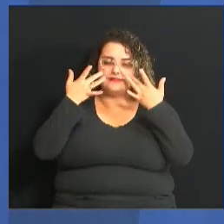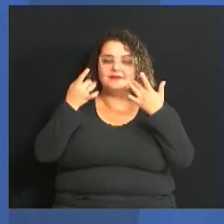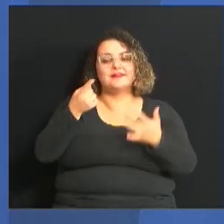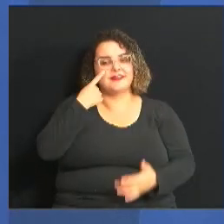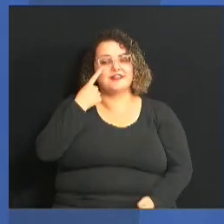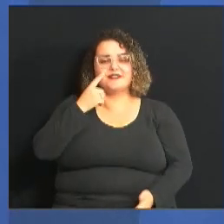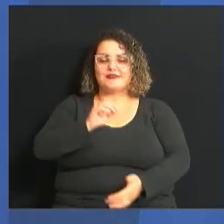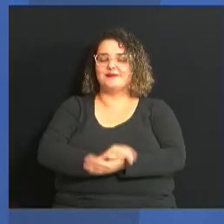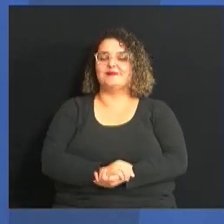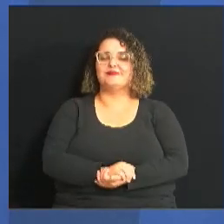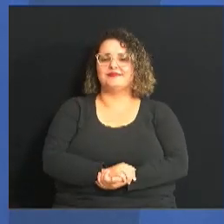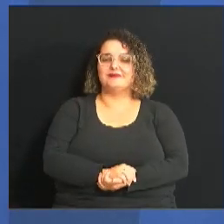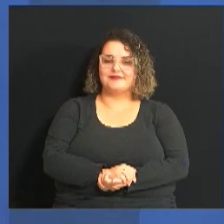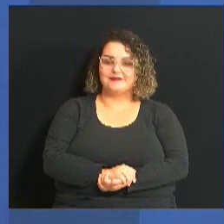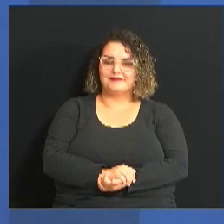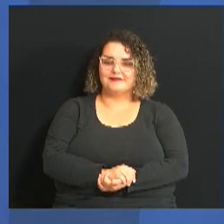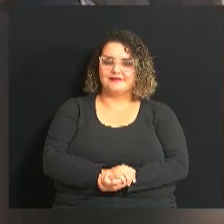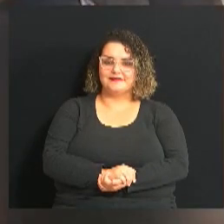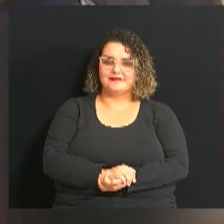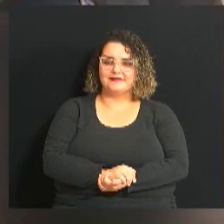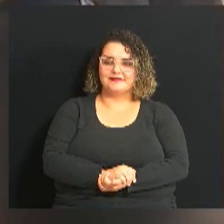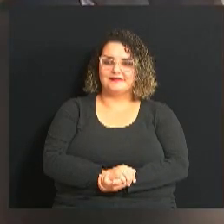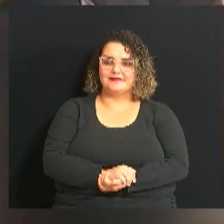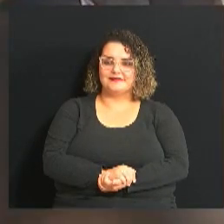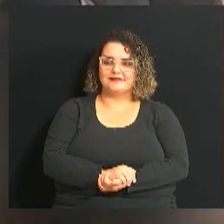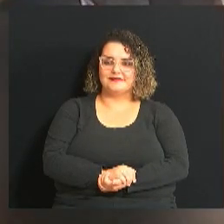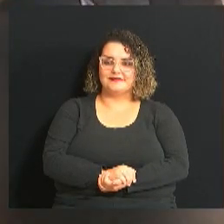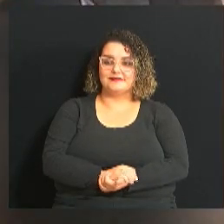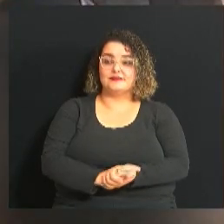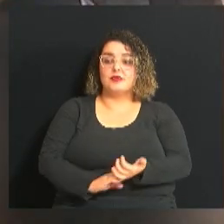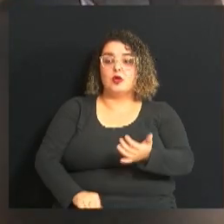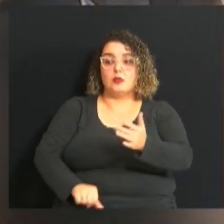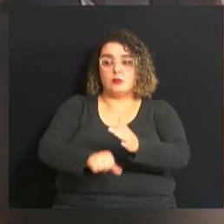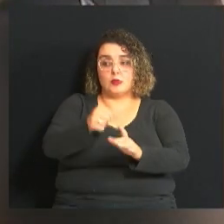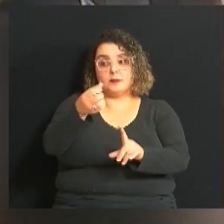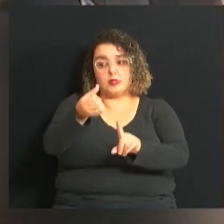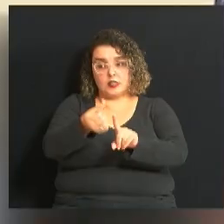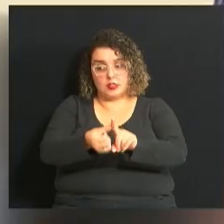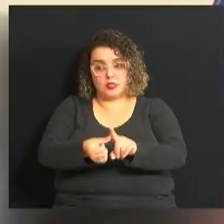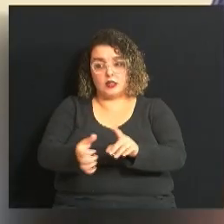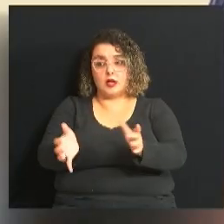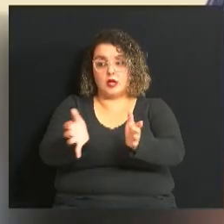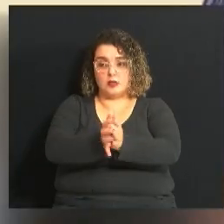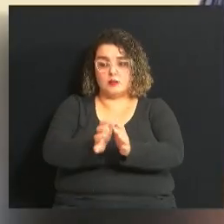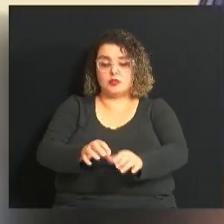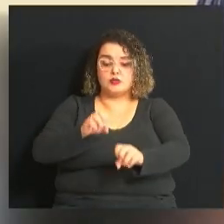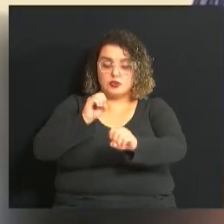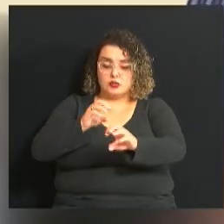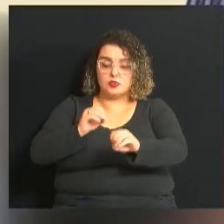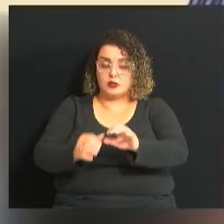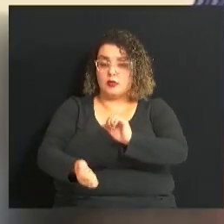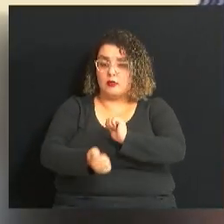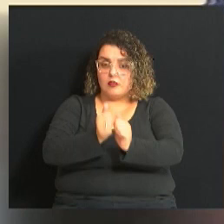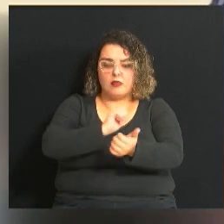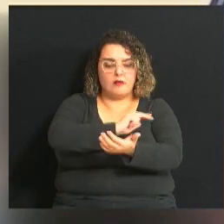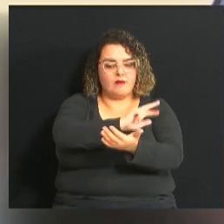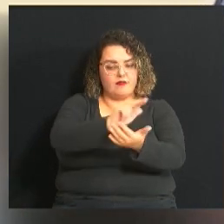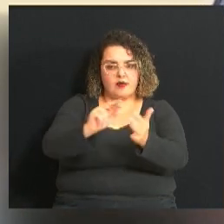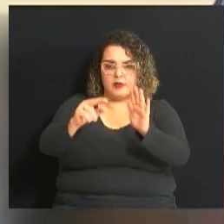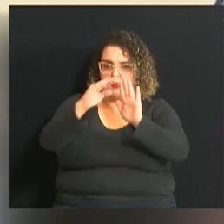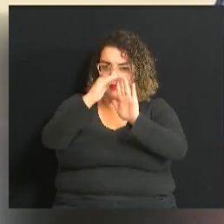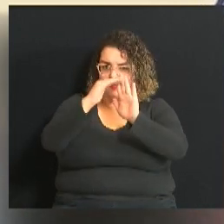confira e no primeiro semestre a comissão de educação Esporte abordou diversos temas